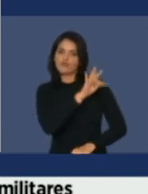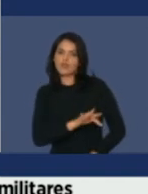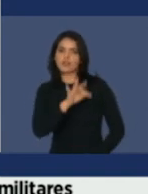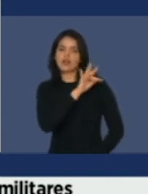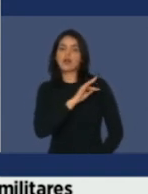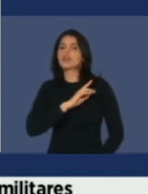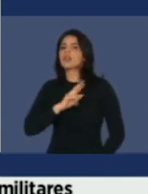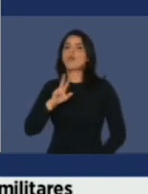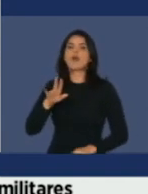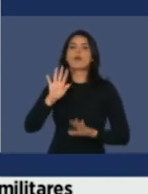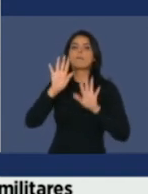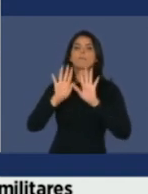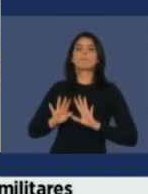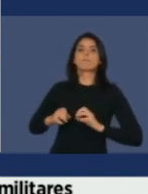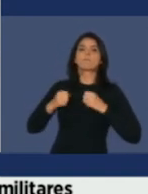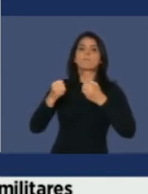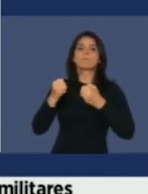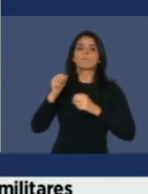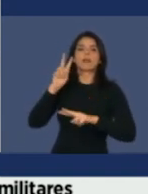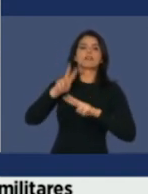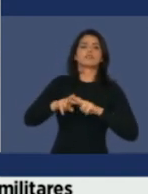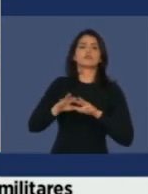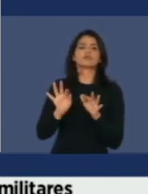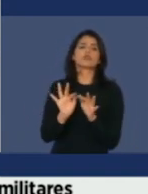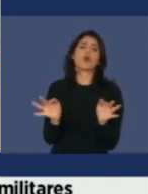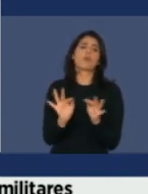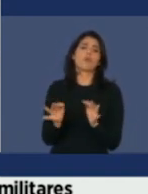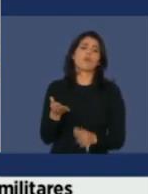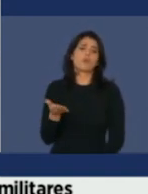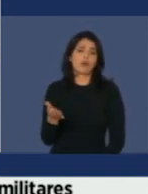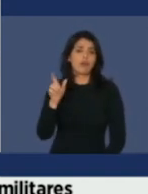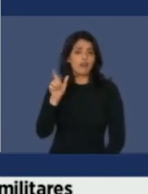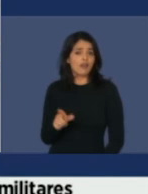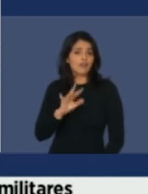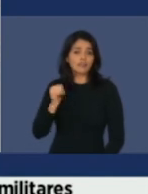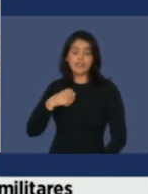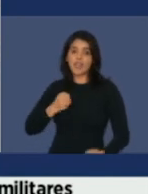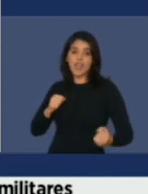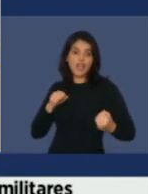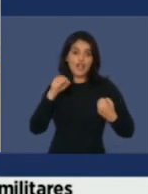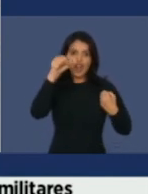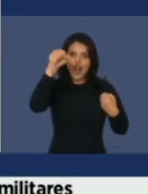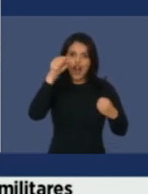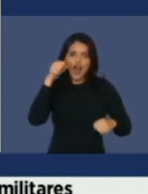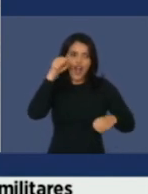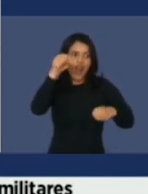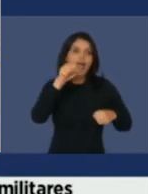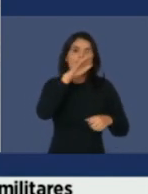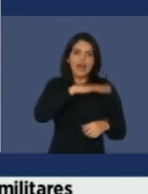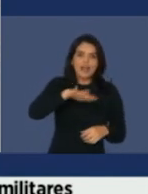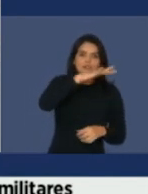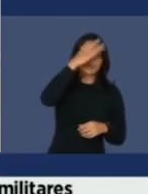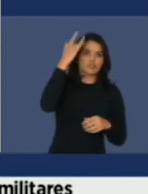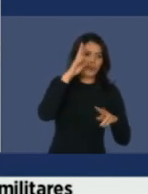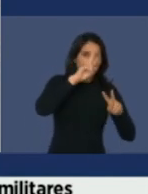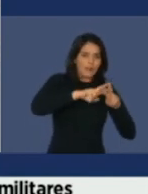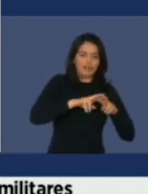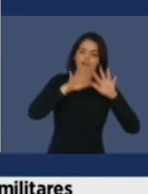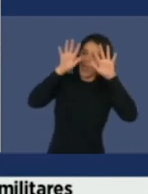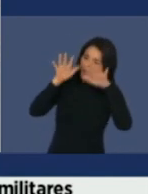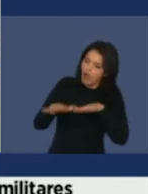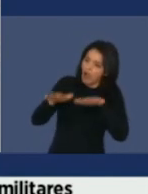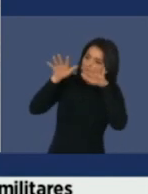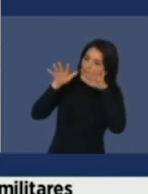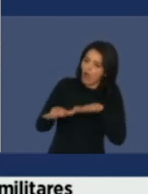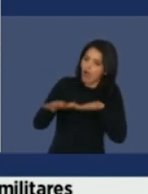presídios comuns, onde ele acaba sendo um herói, idolatrado, endeusado,